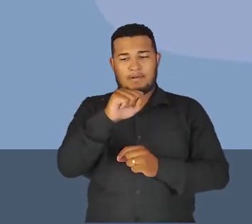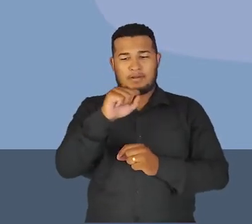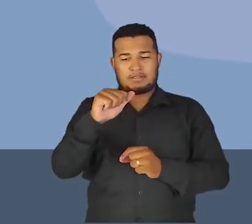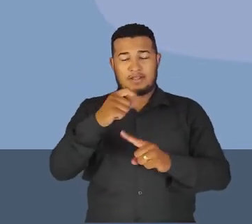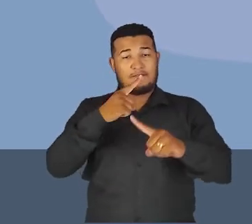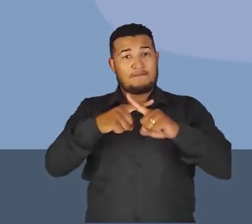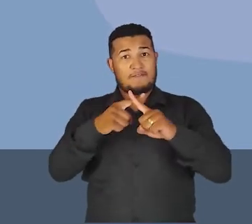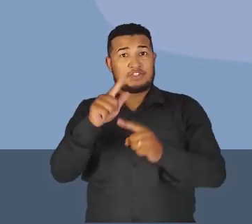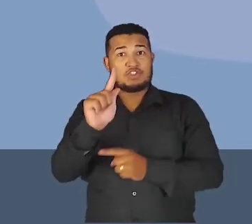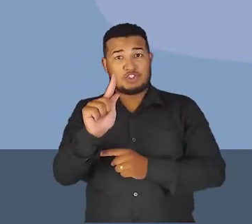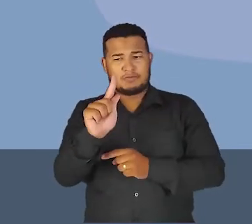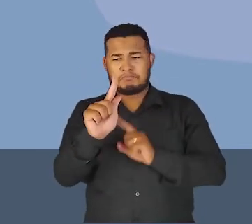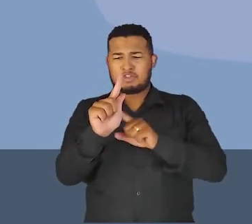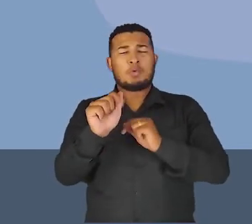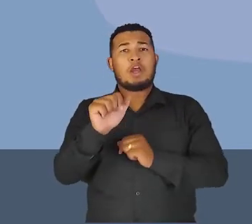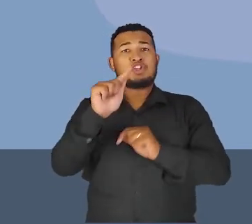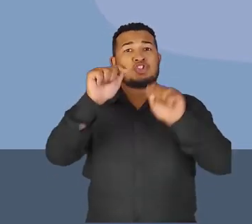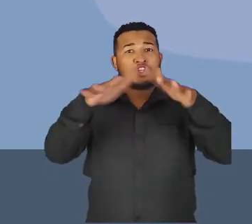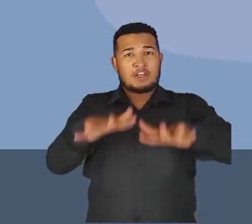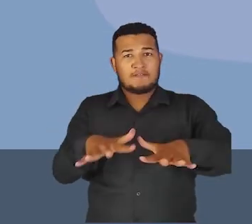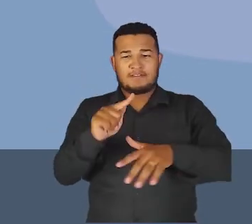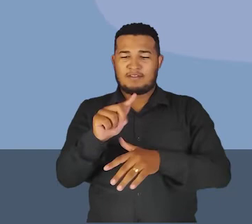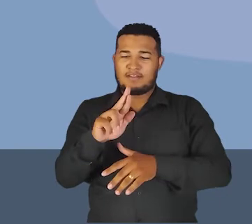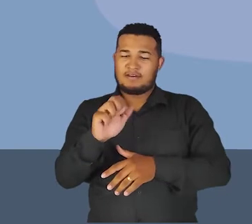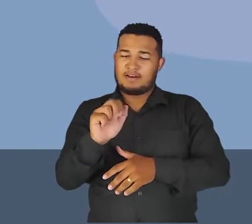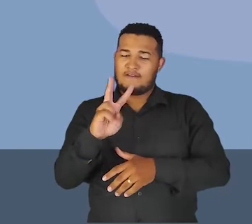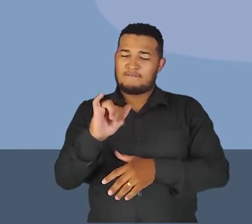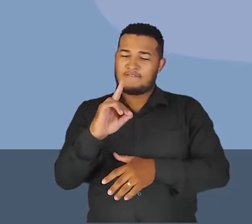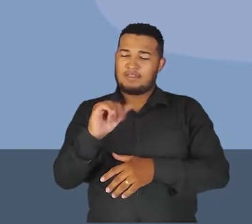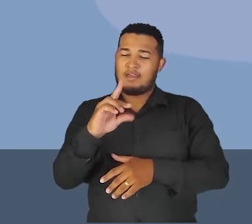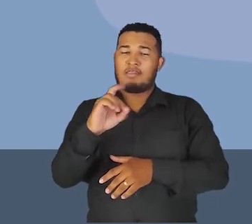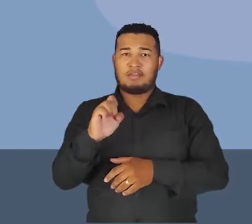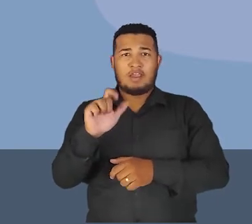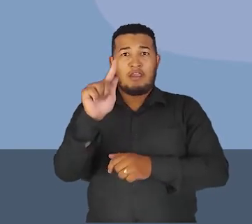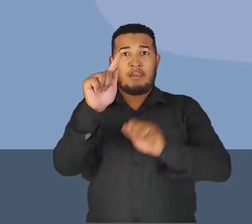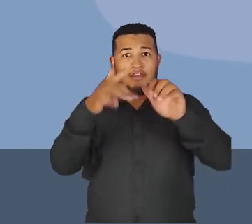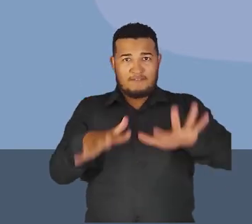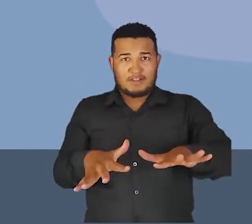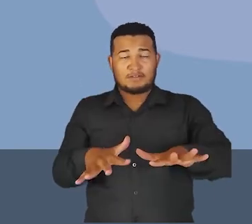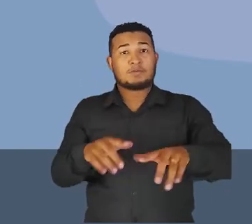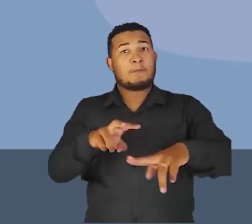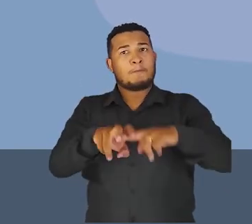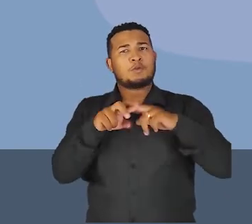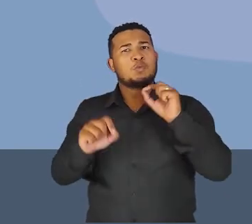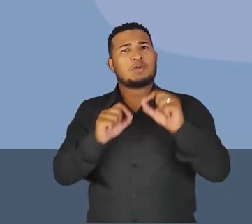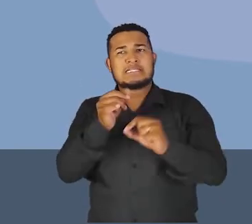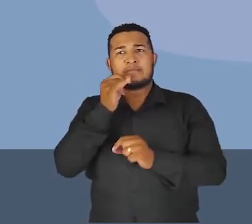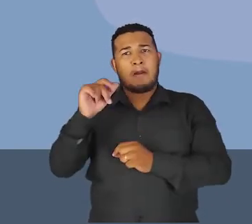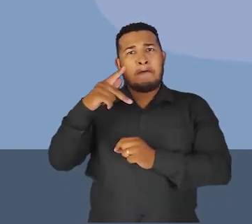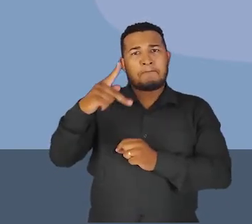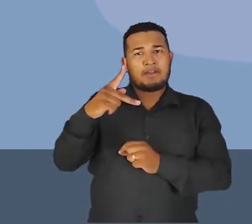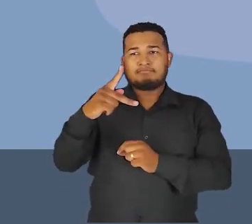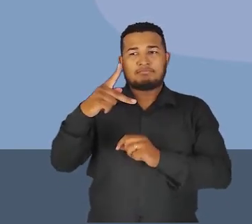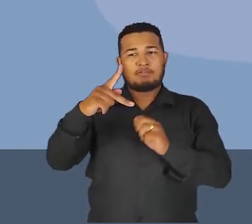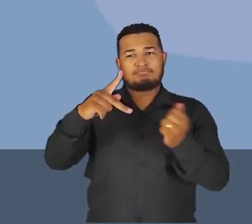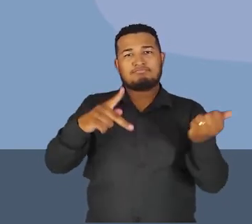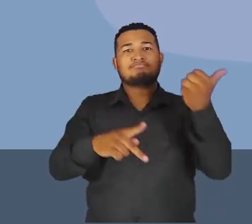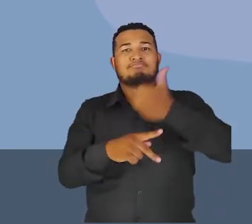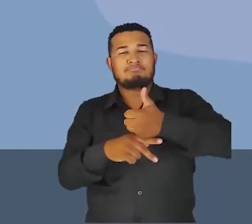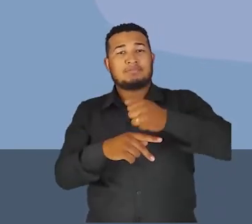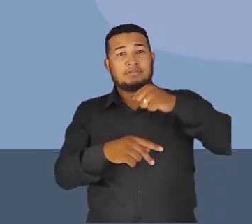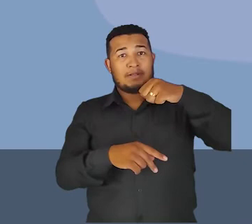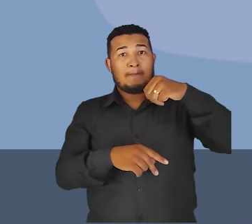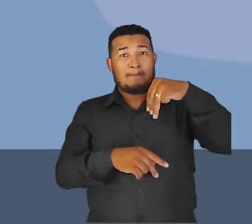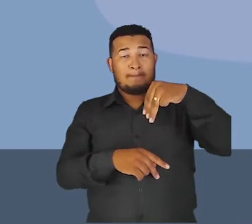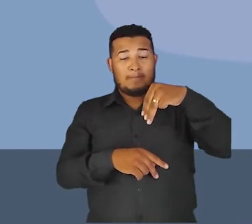vezes G, massa vezes gravidade. Então, estamos colocando ali, ó. Então, no lugar do P, nós colocamos a fórmula, massa vezes